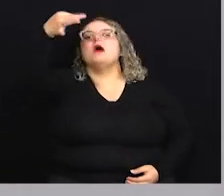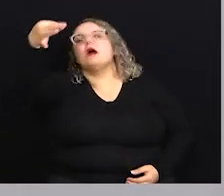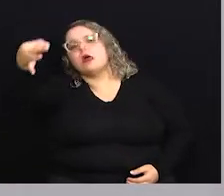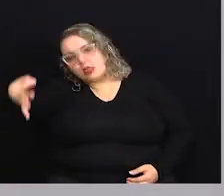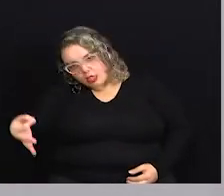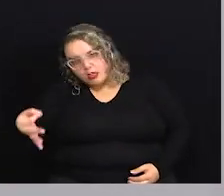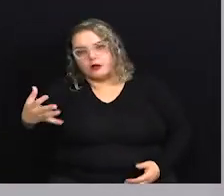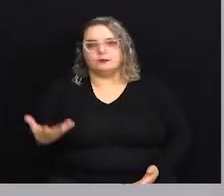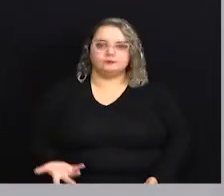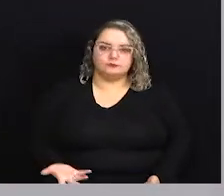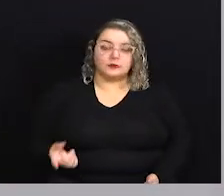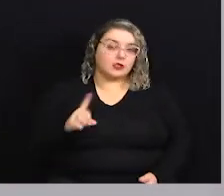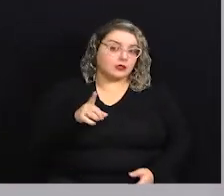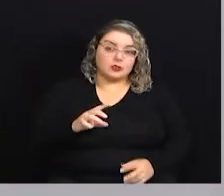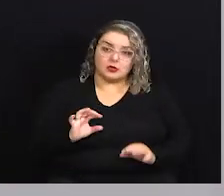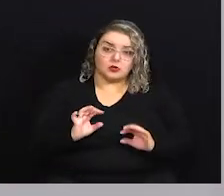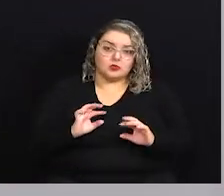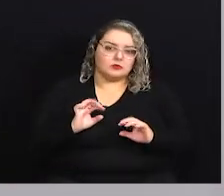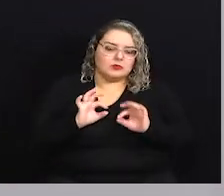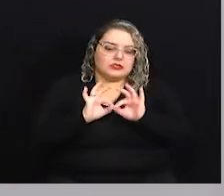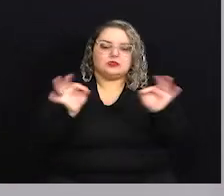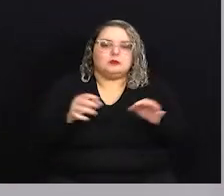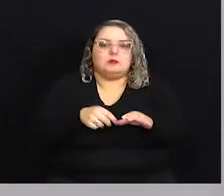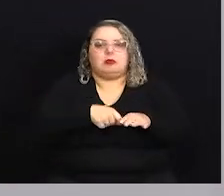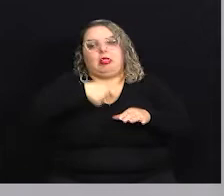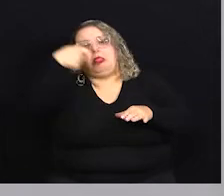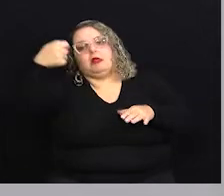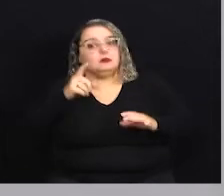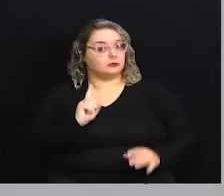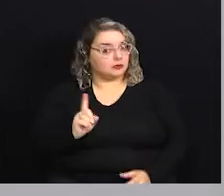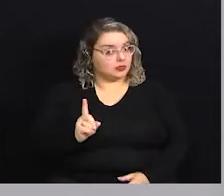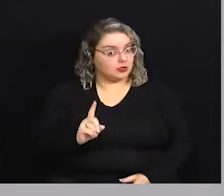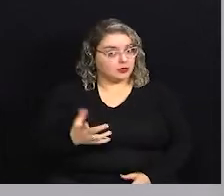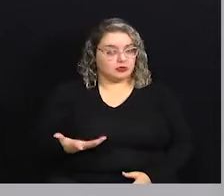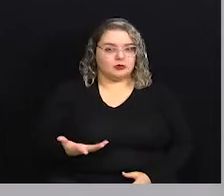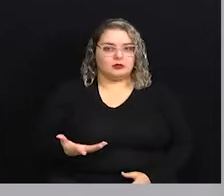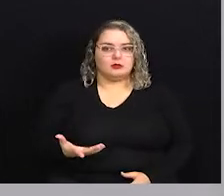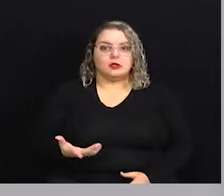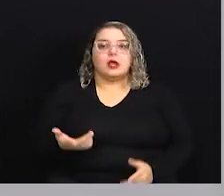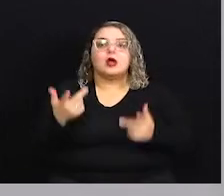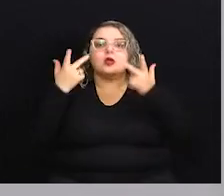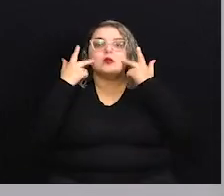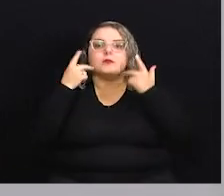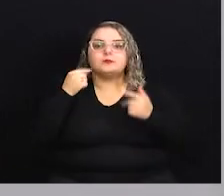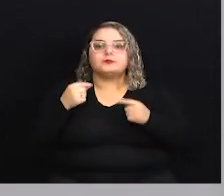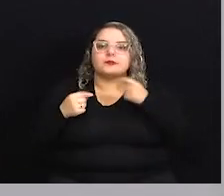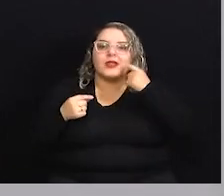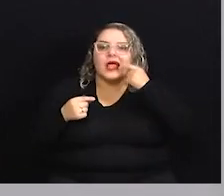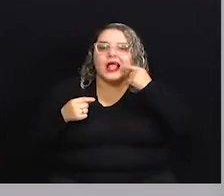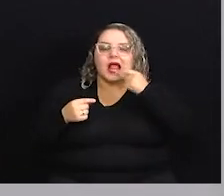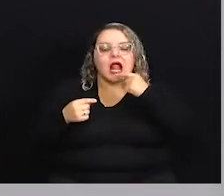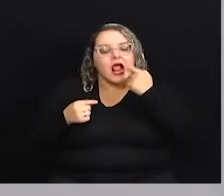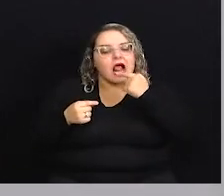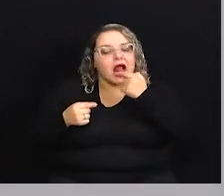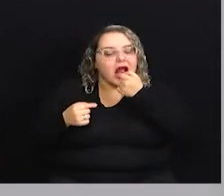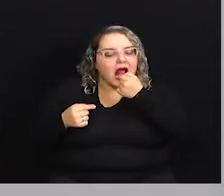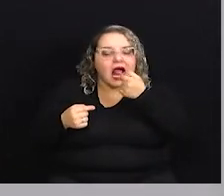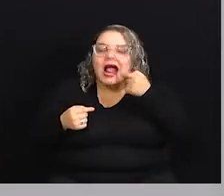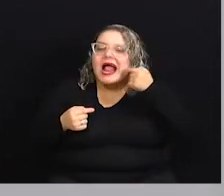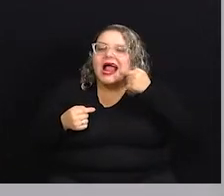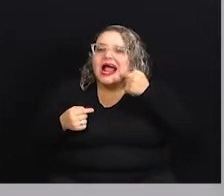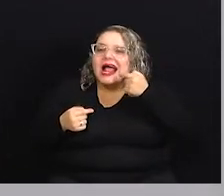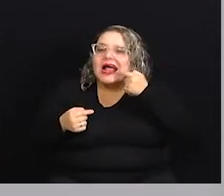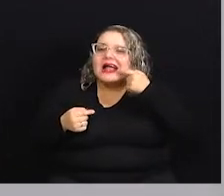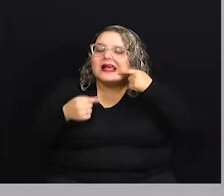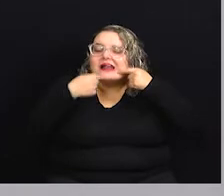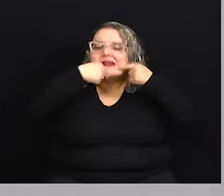tirar esse corpo estranho, esse pedaço de fio, e a gente não pode simplesmente puxar ele para fora. Que eles têm é muito comum que se prendam, por exemplo, a